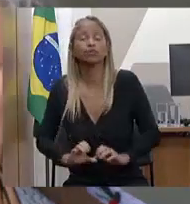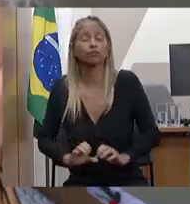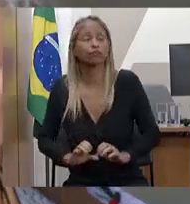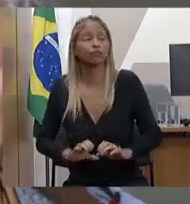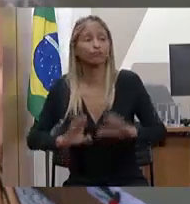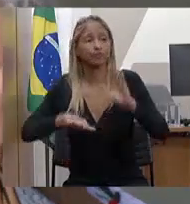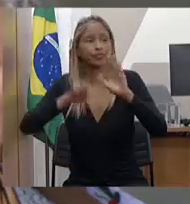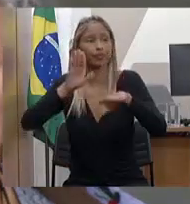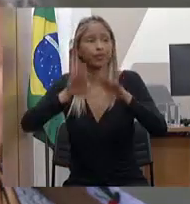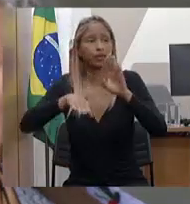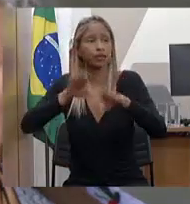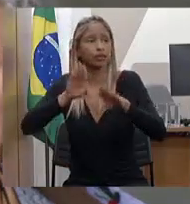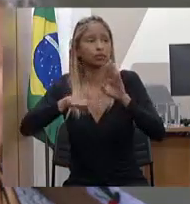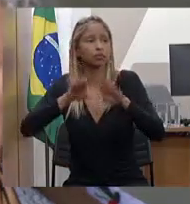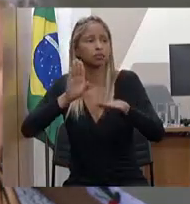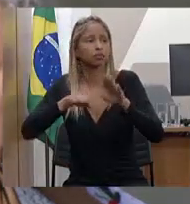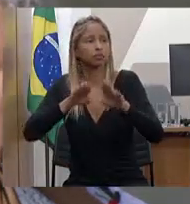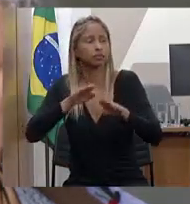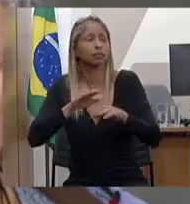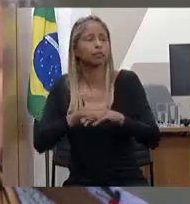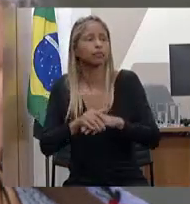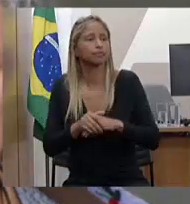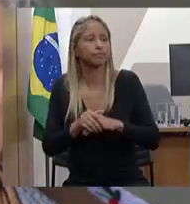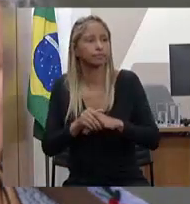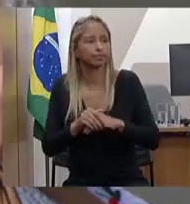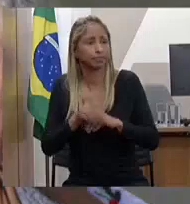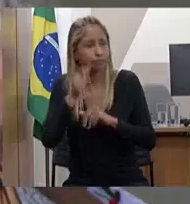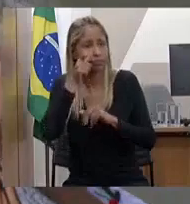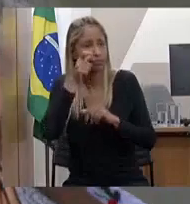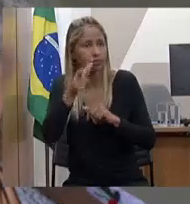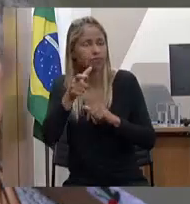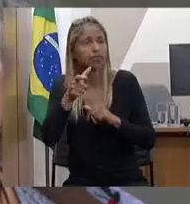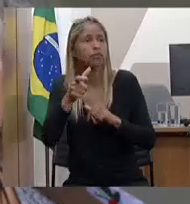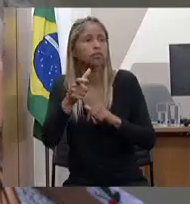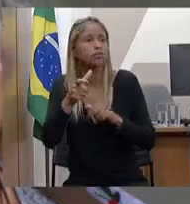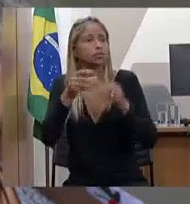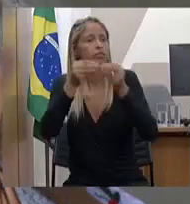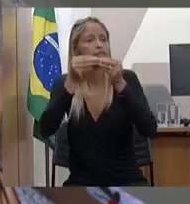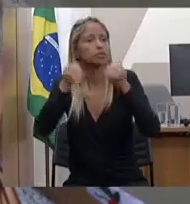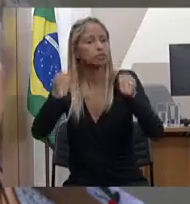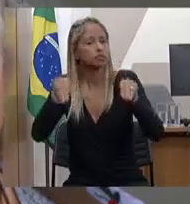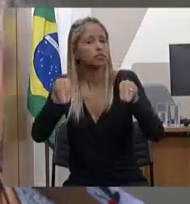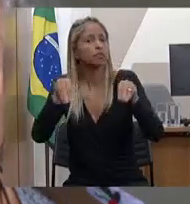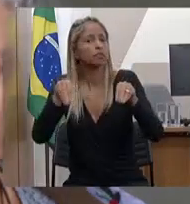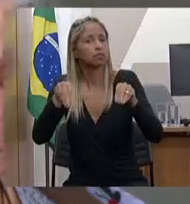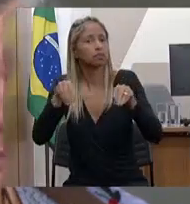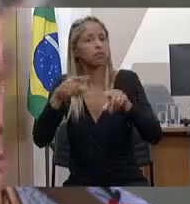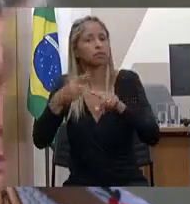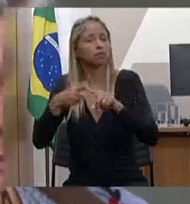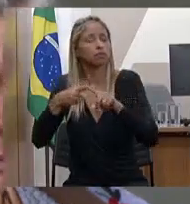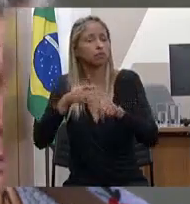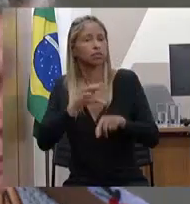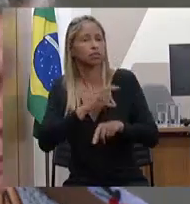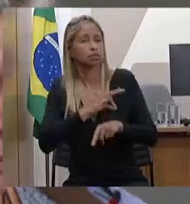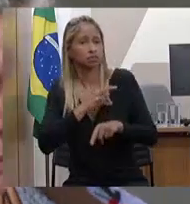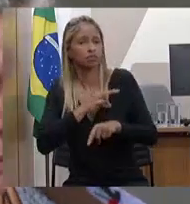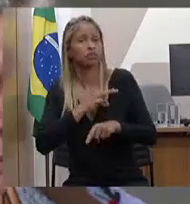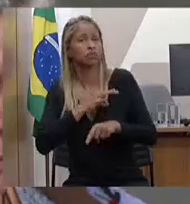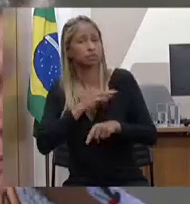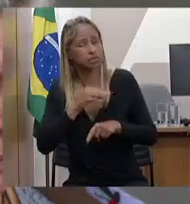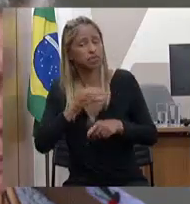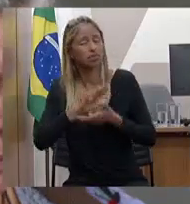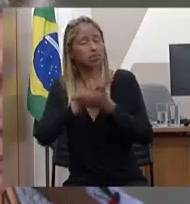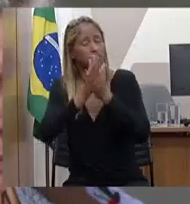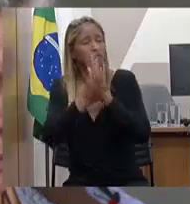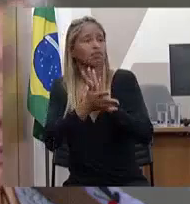dependendo do interesse em prejudicar porque a polícia está sucateada Então